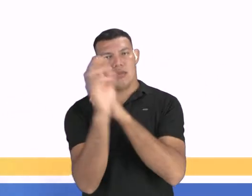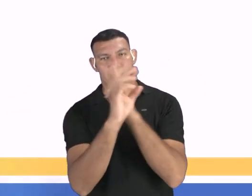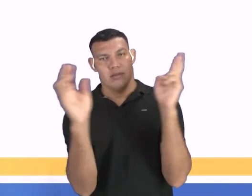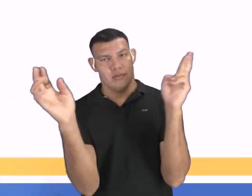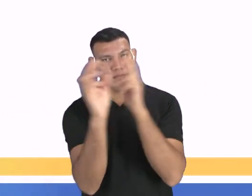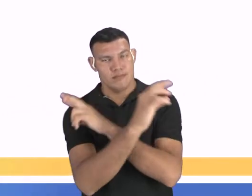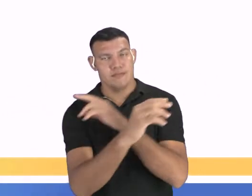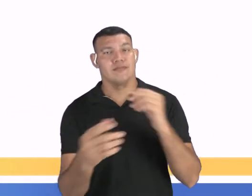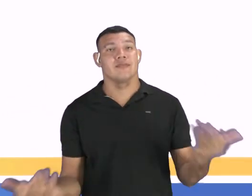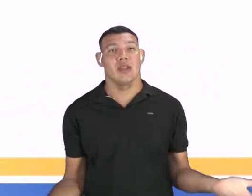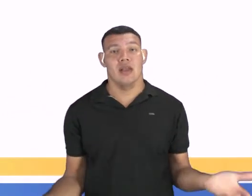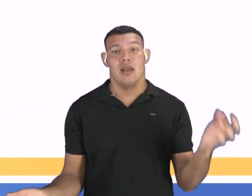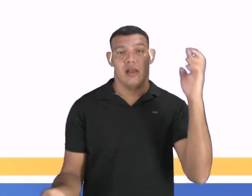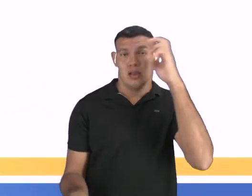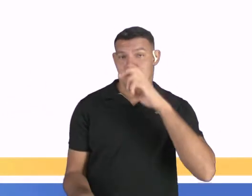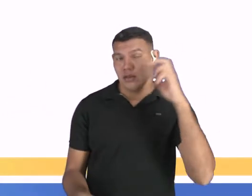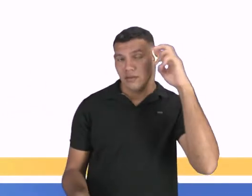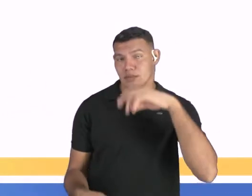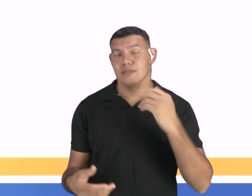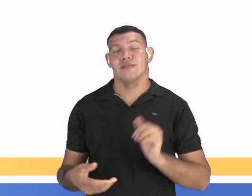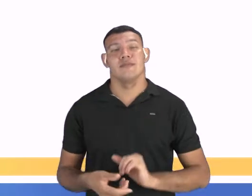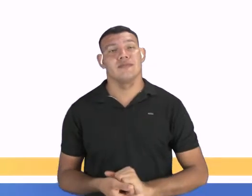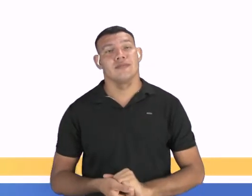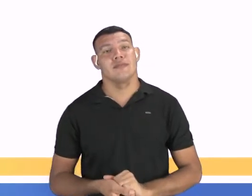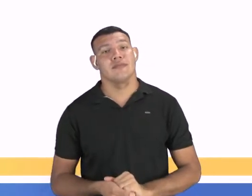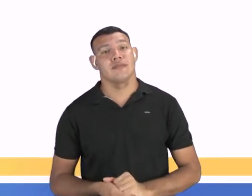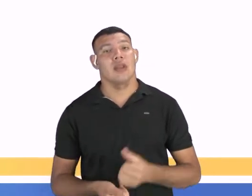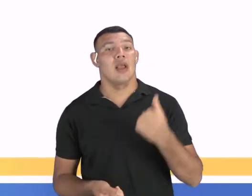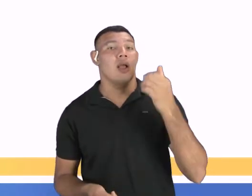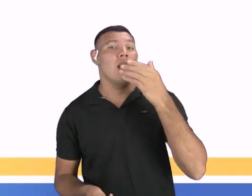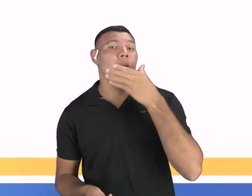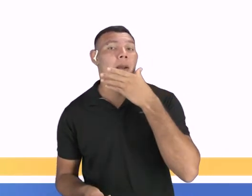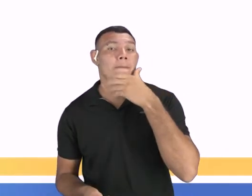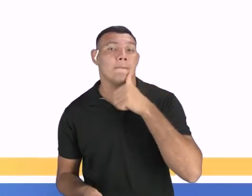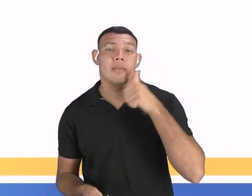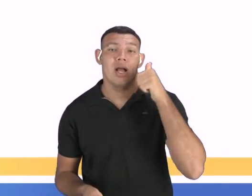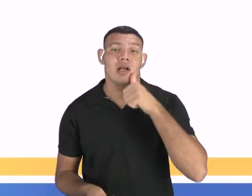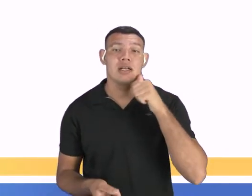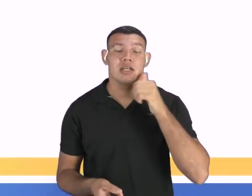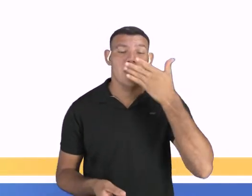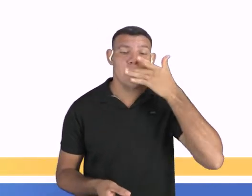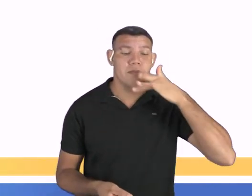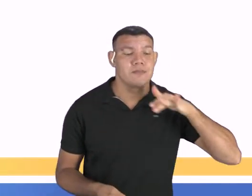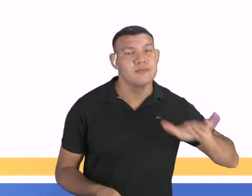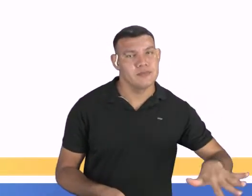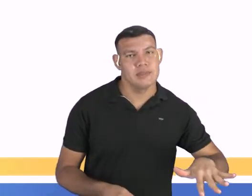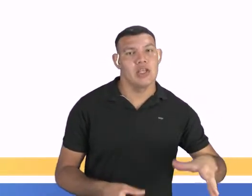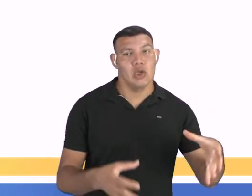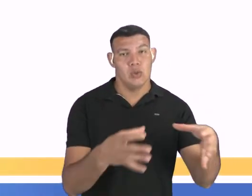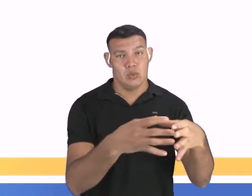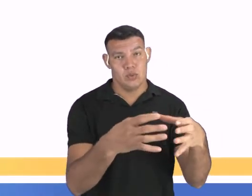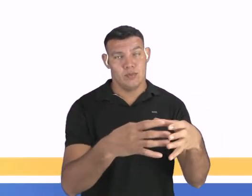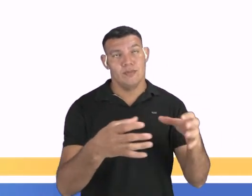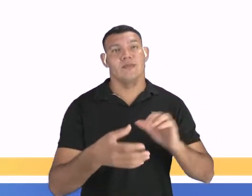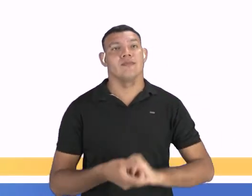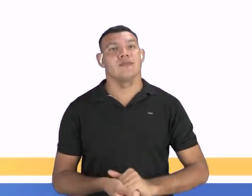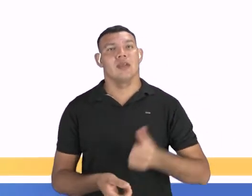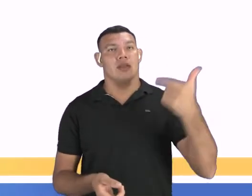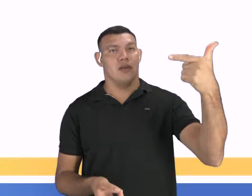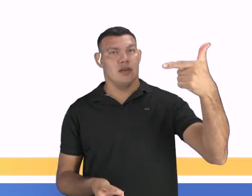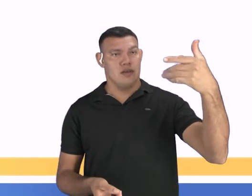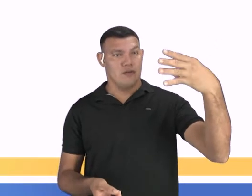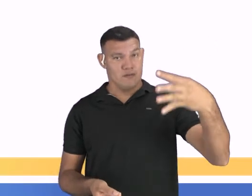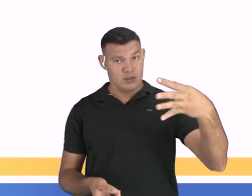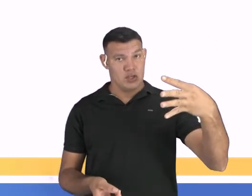vamos observar quantas meninas podem ter em cada grupo formado. Então, são 24 meninas, então nós